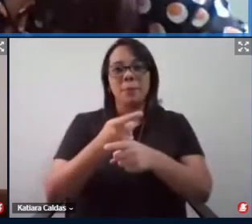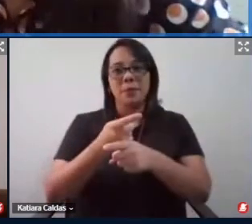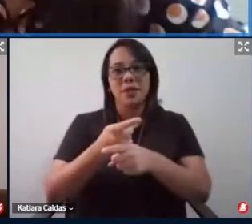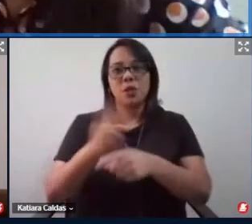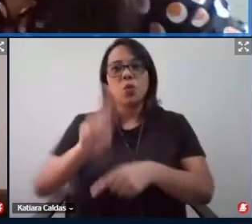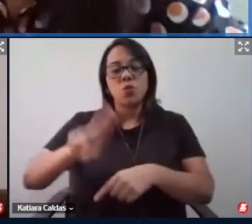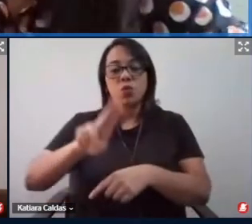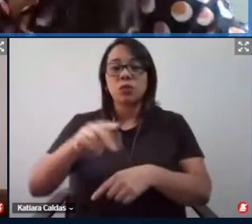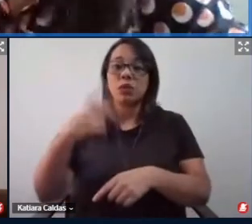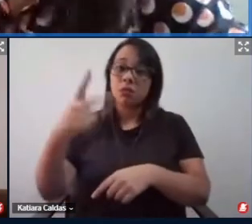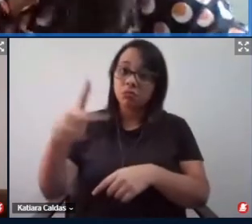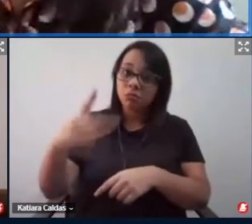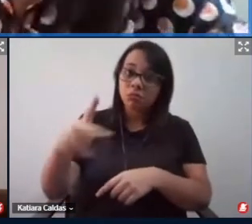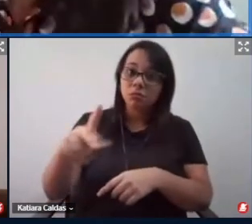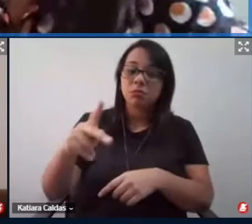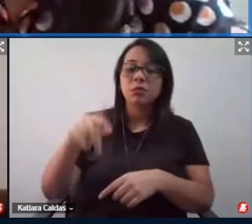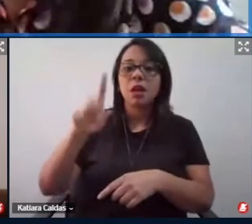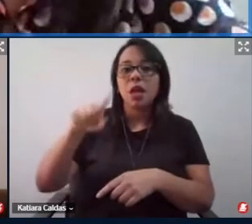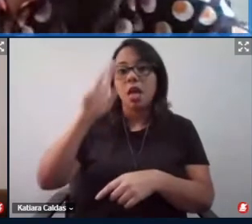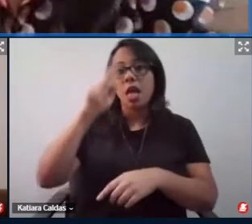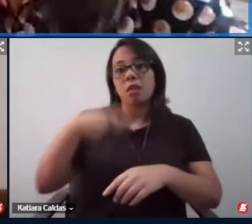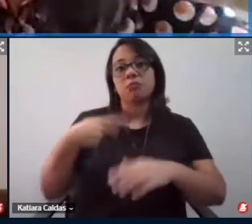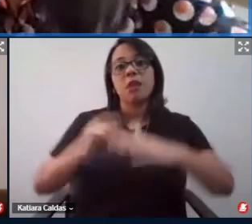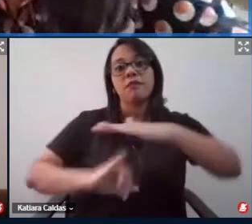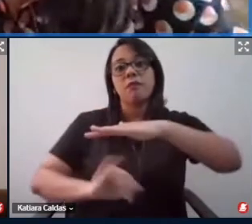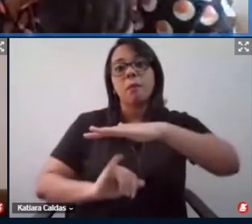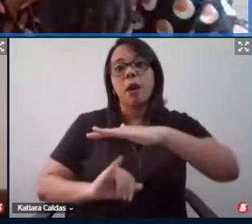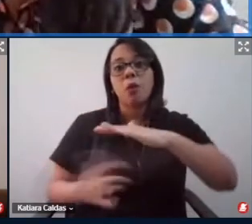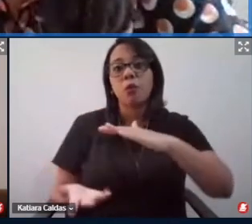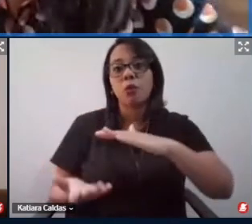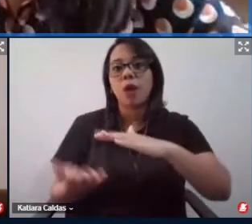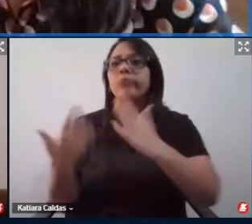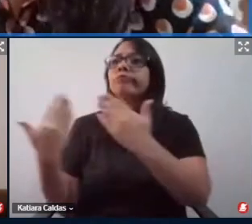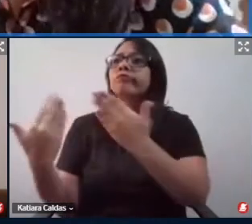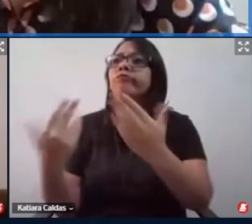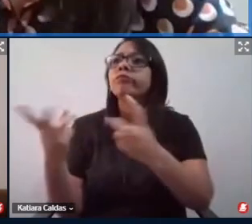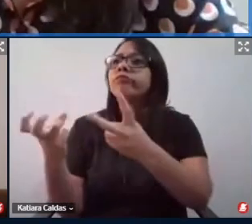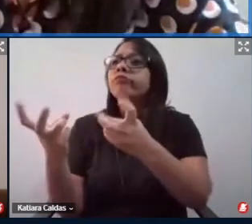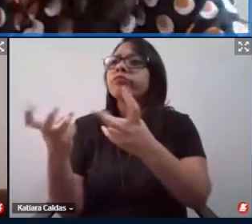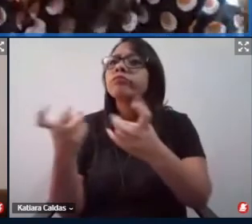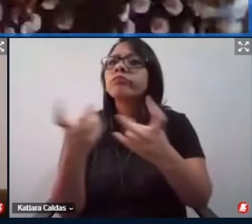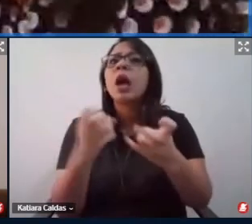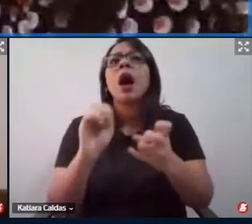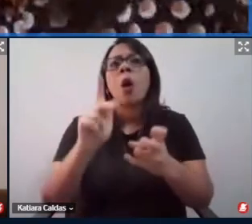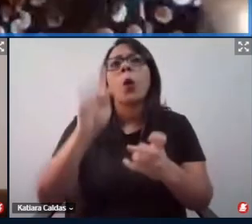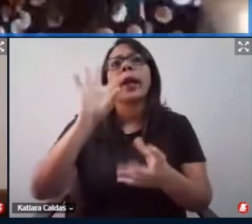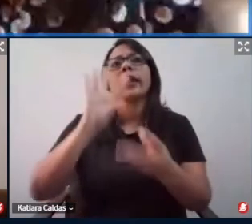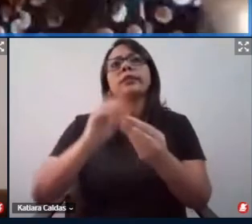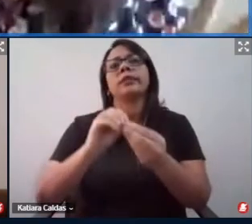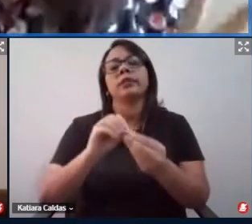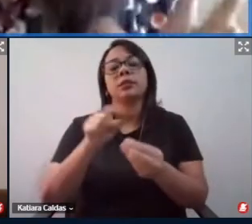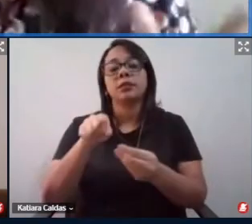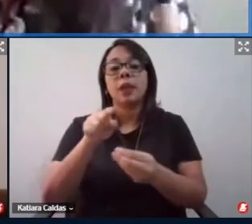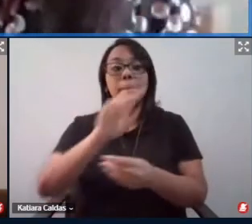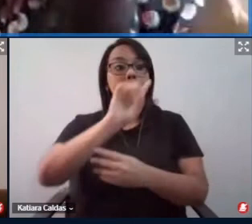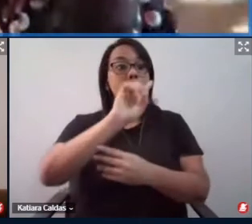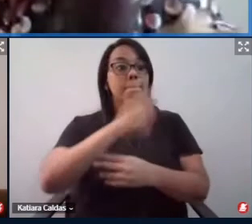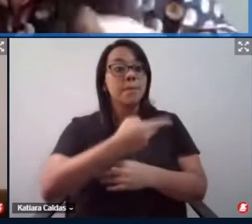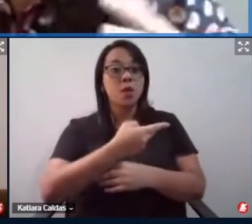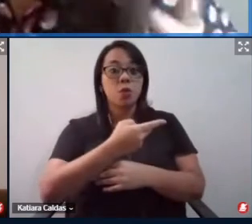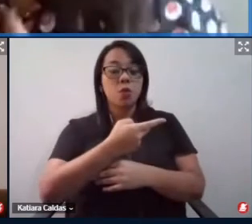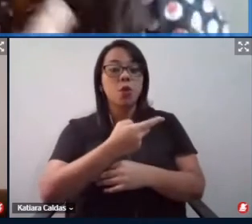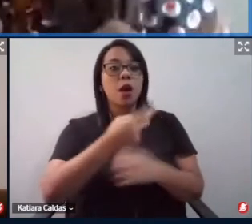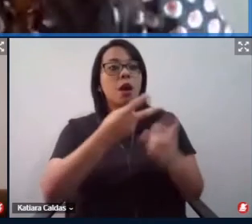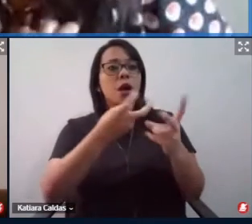a tua foi uma frequência informal, foste conversando com as pessoas para verificar daqueles 1000 quais os